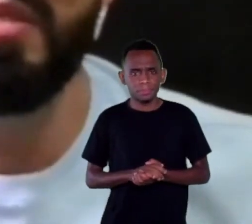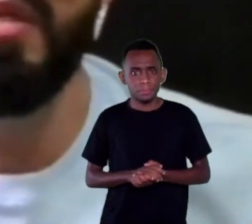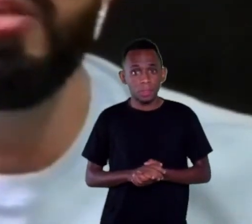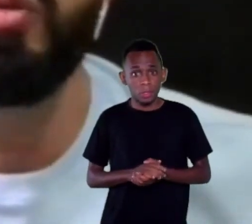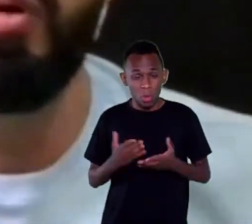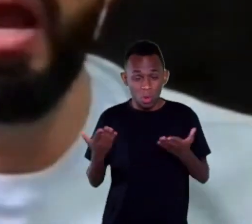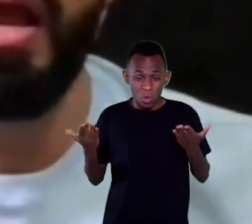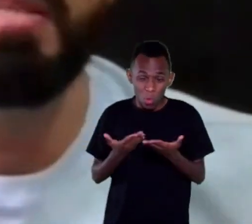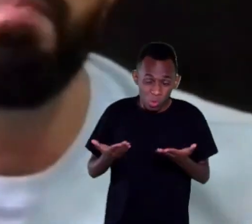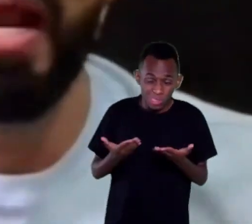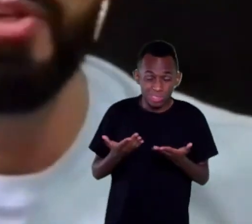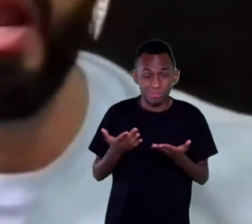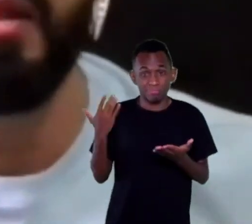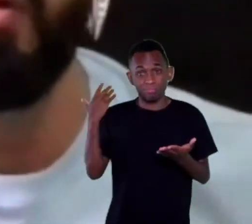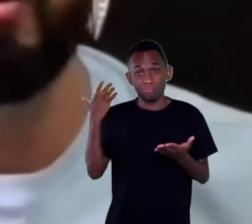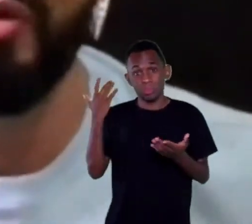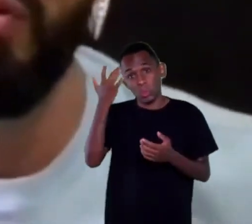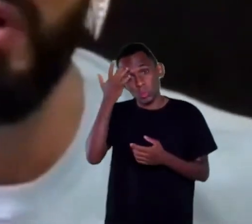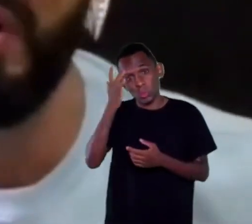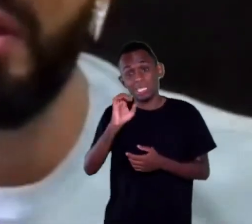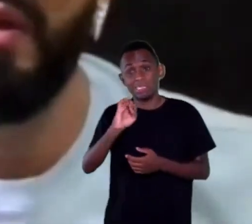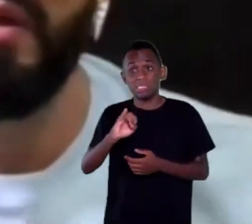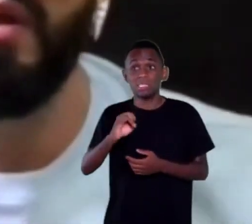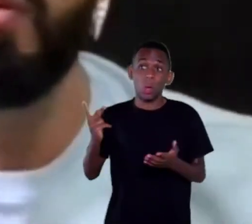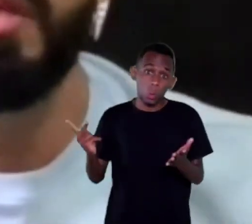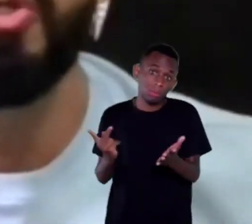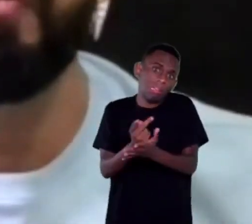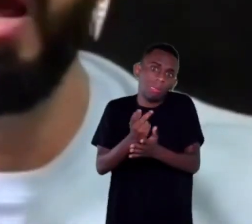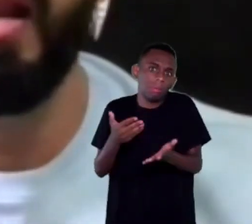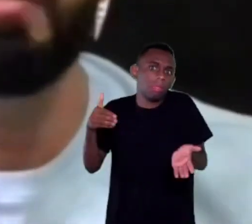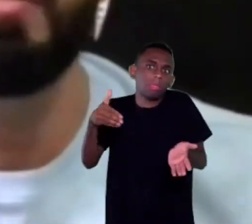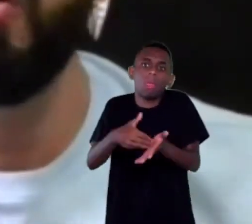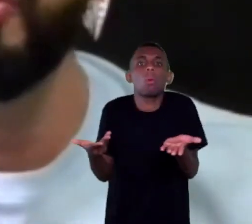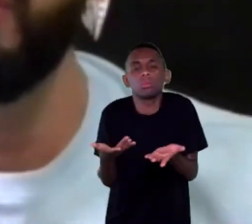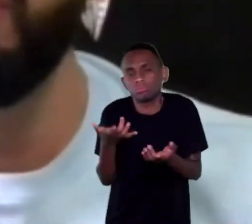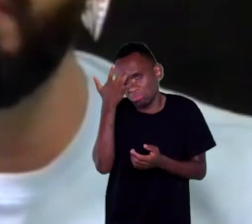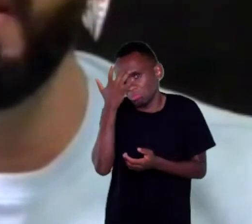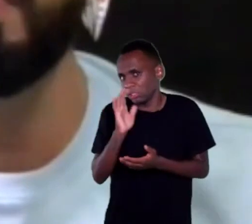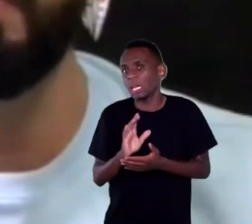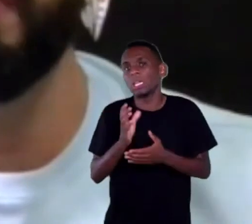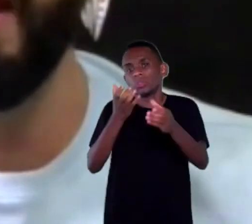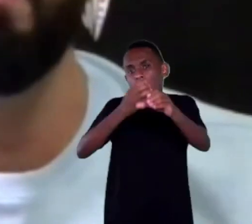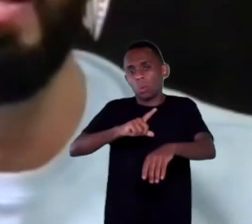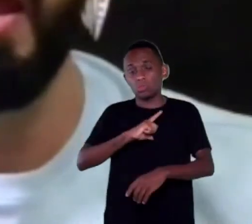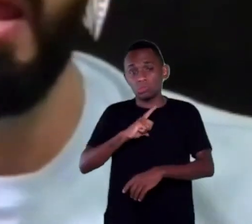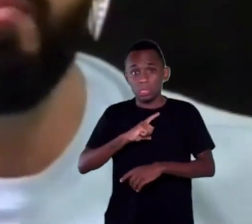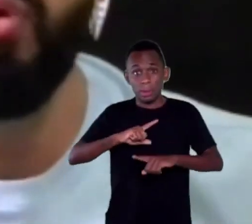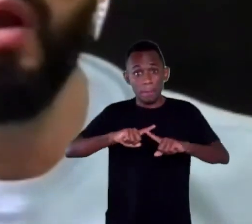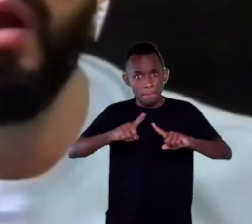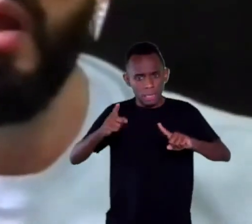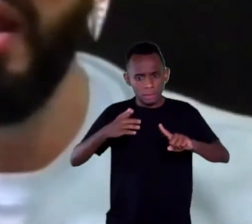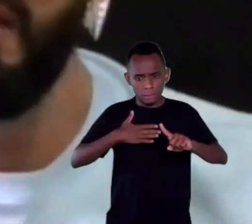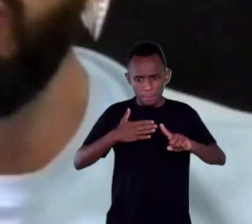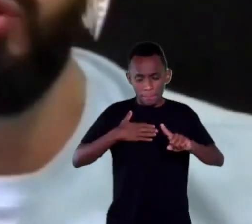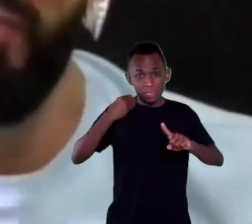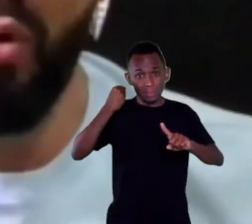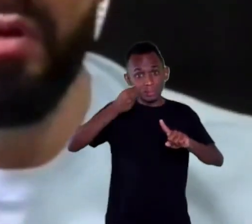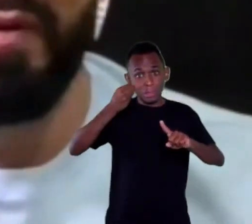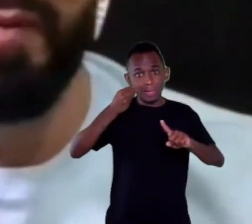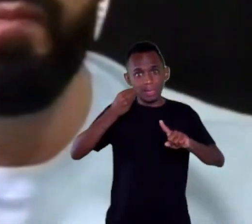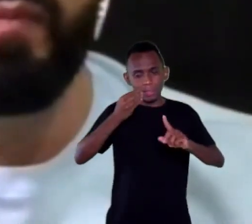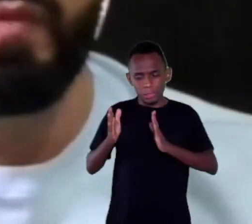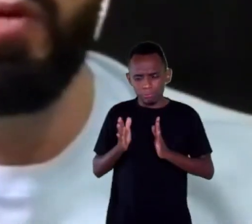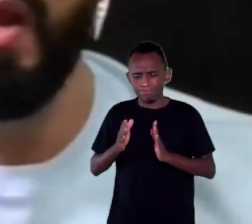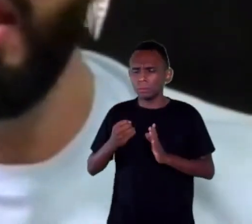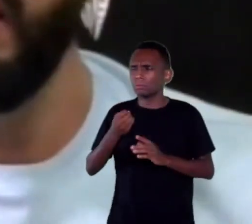não sei se essa prática ainda continua. Não sei te falar se continua, mas para a minha época era muito